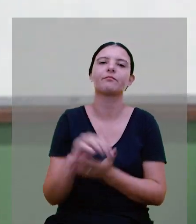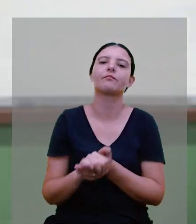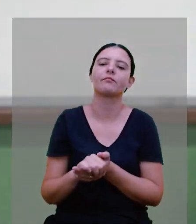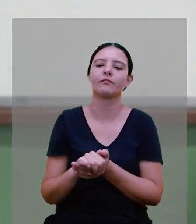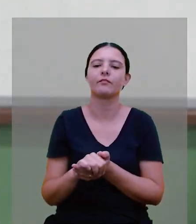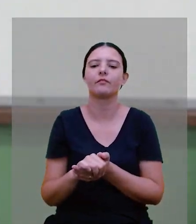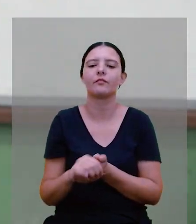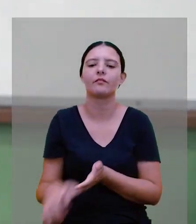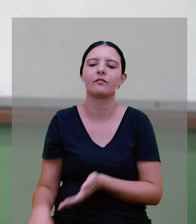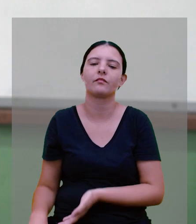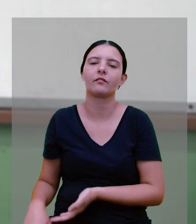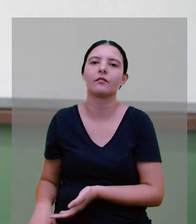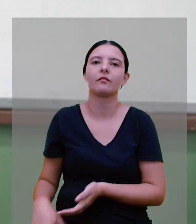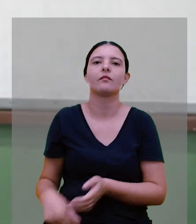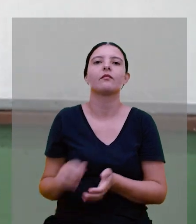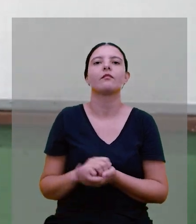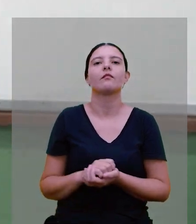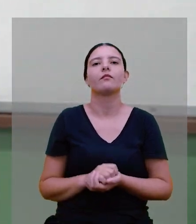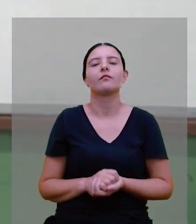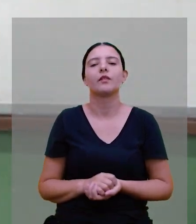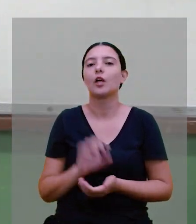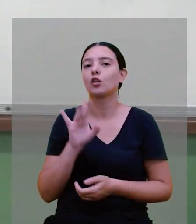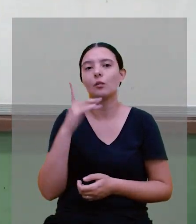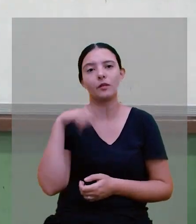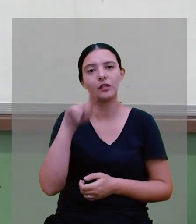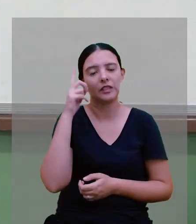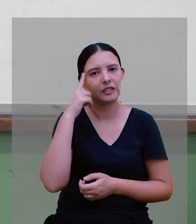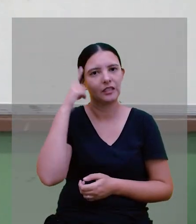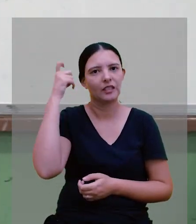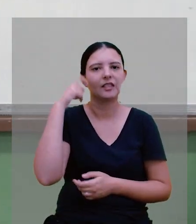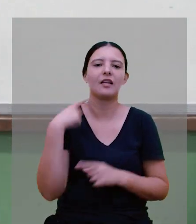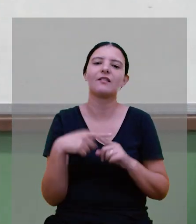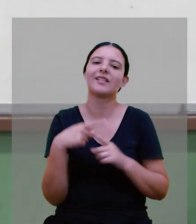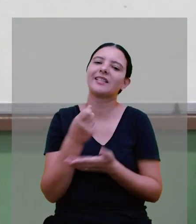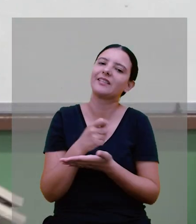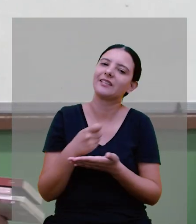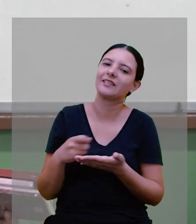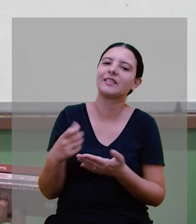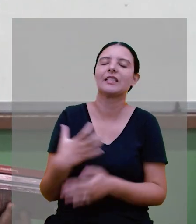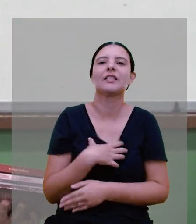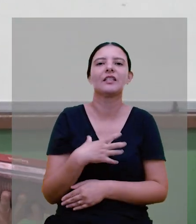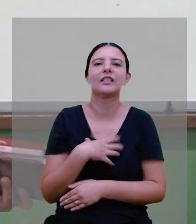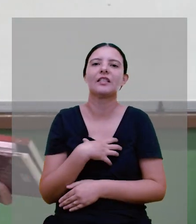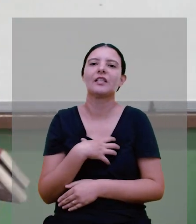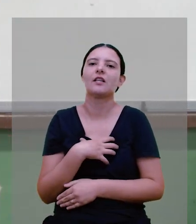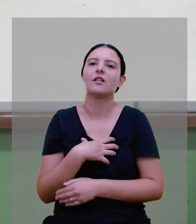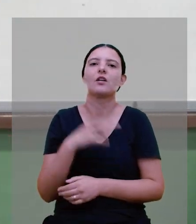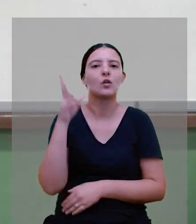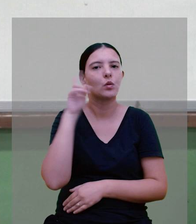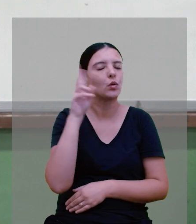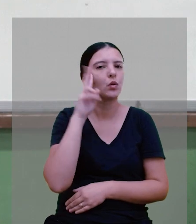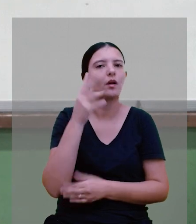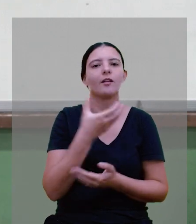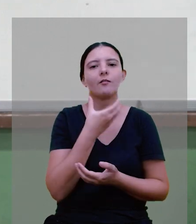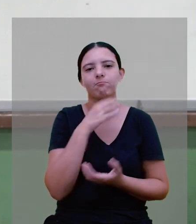seguinte, é só para vocês terem uma ideia, tá? É que tem muitos jeitos da gente escrever, né? Isso é um livro de história de Natal para